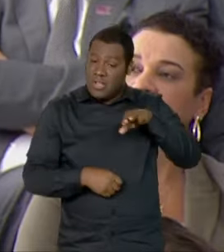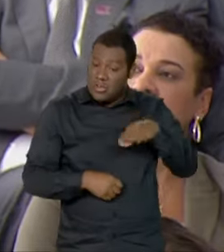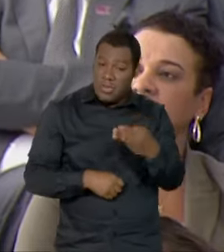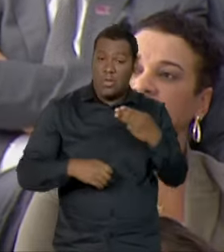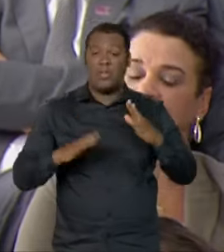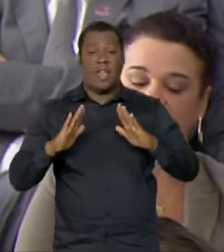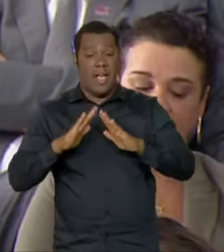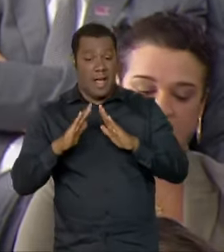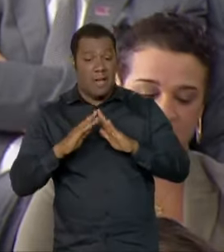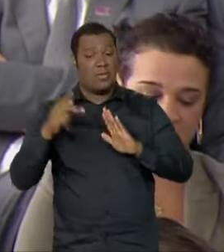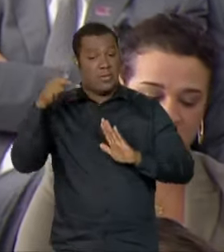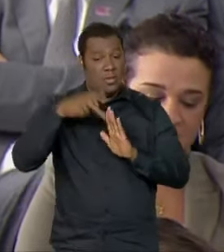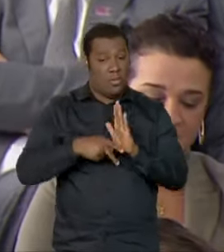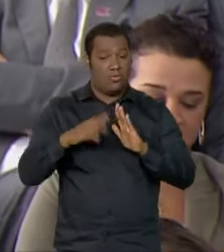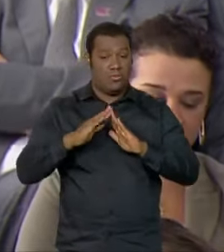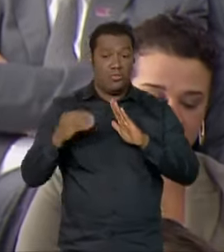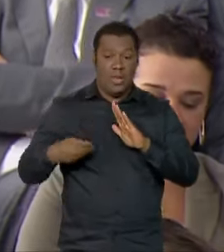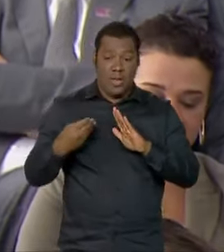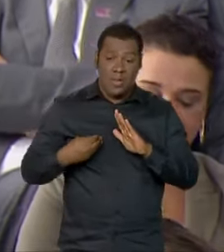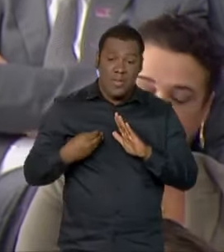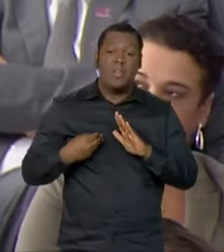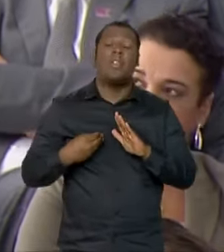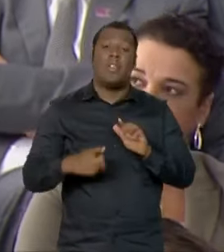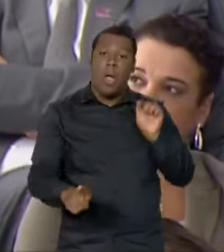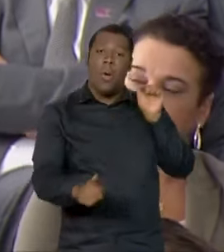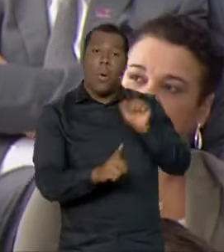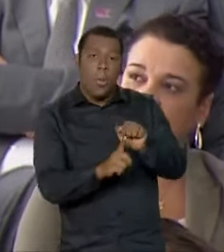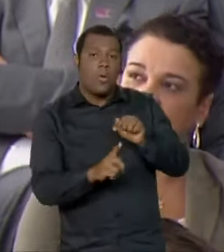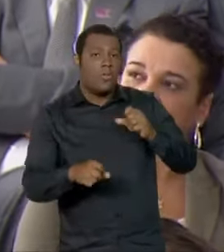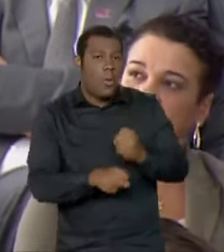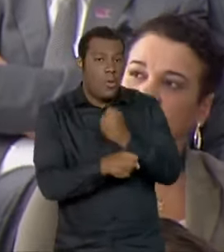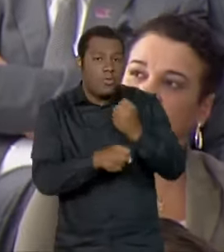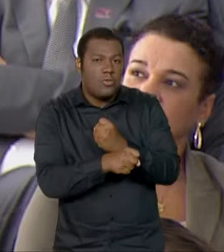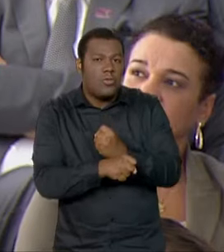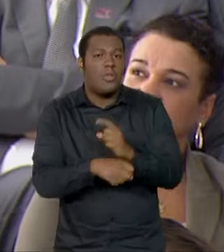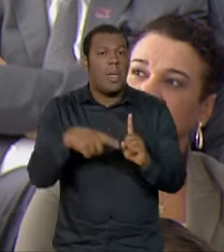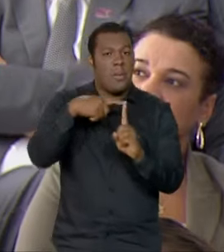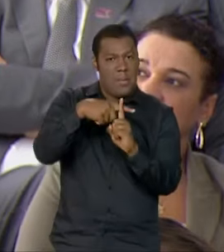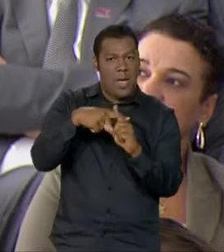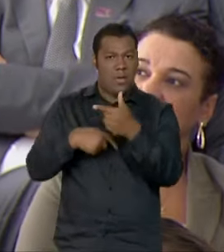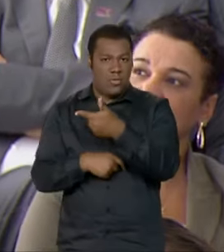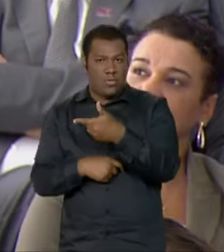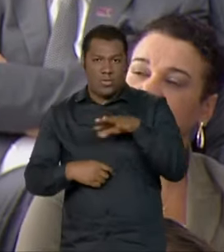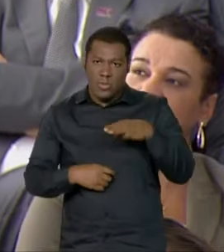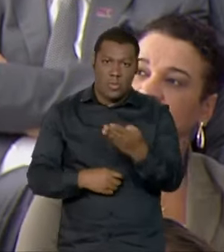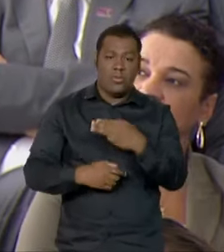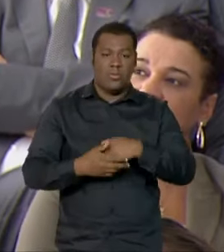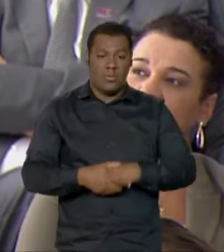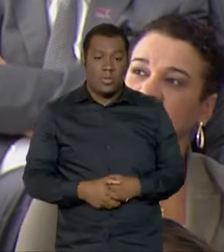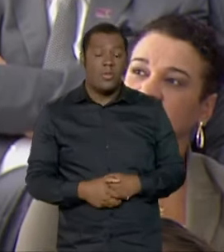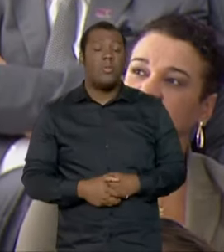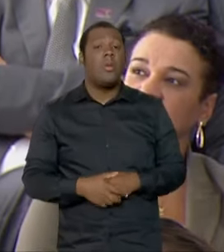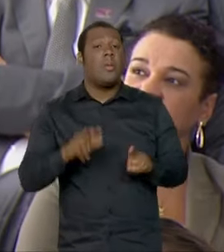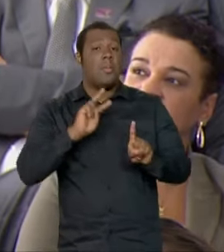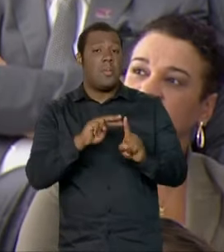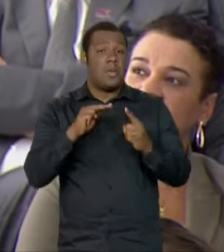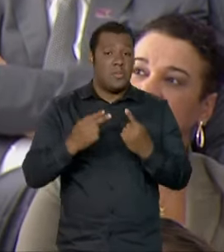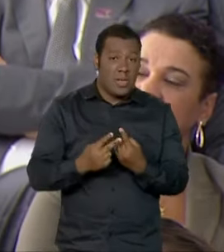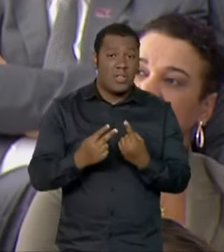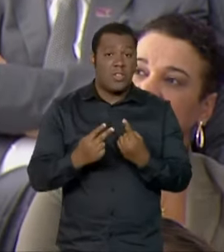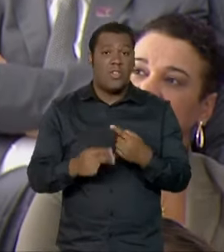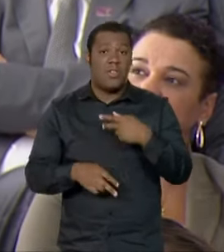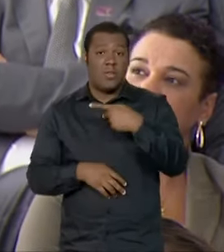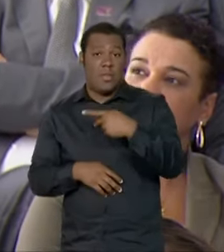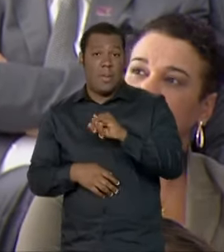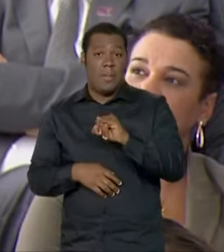esse país chegue um dia a ter o equivalente a 30% do PIB investido na construção civil.